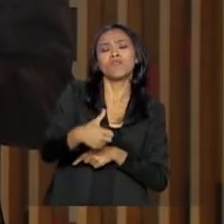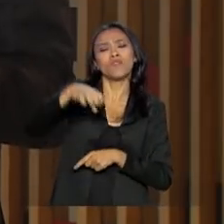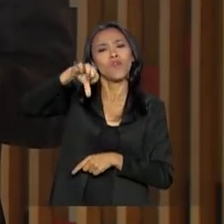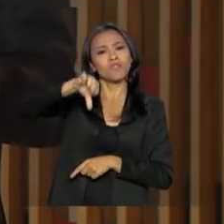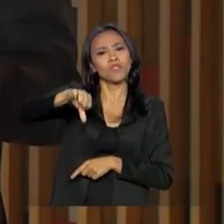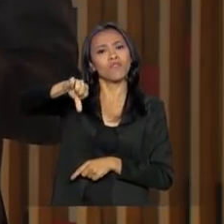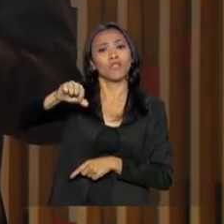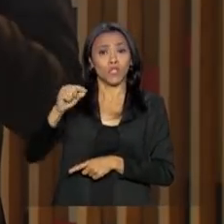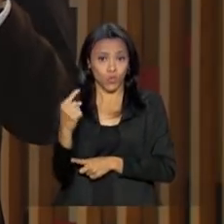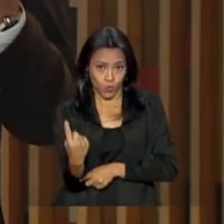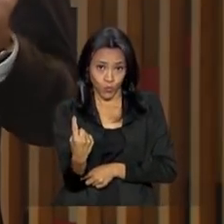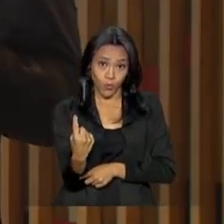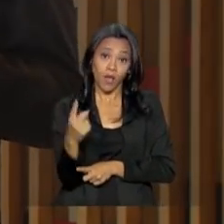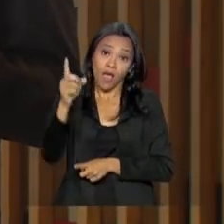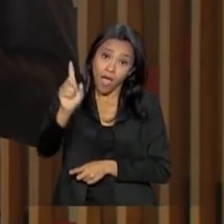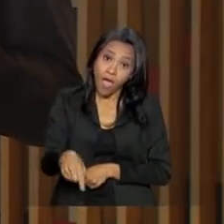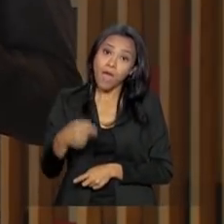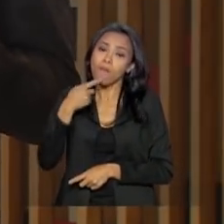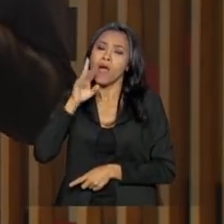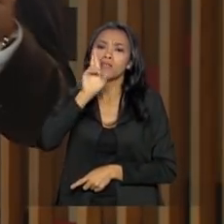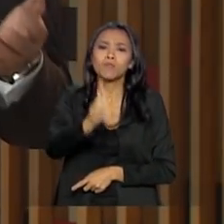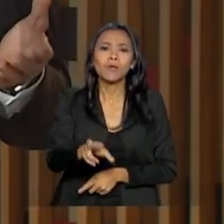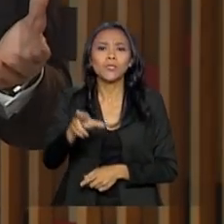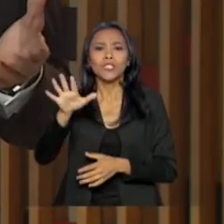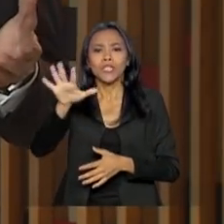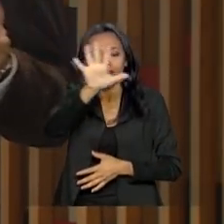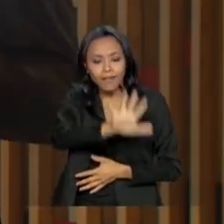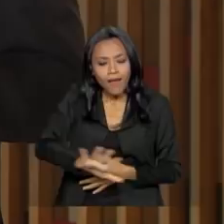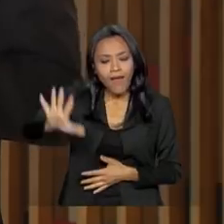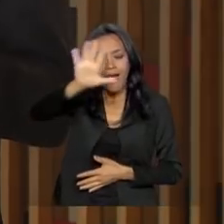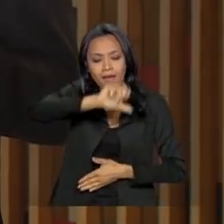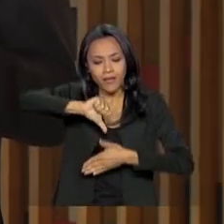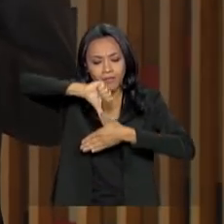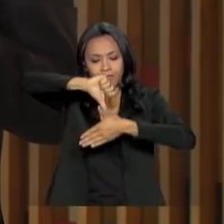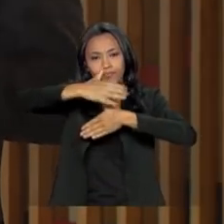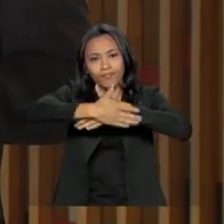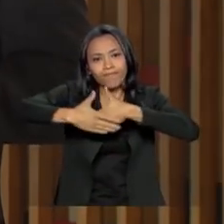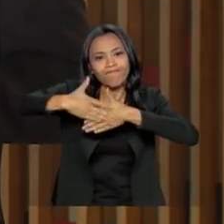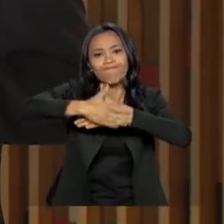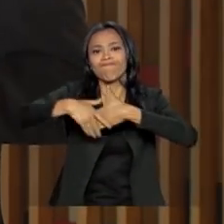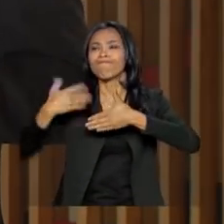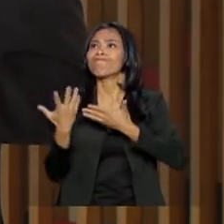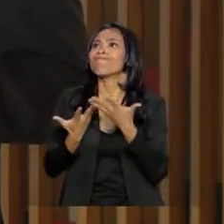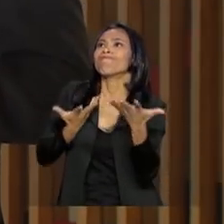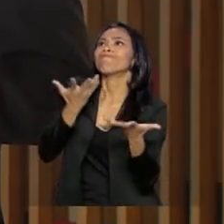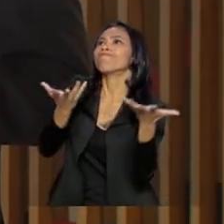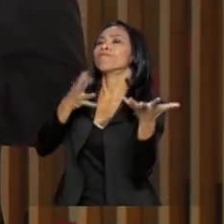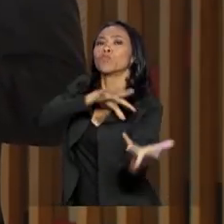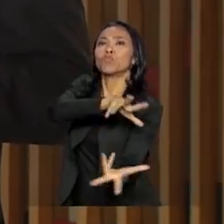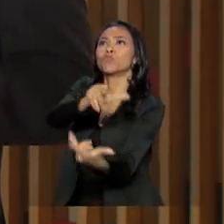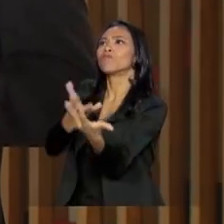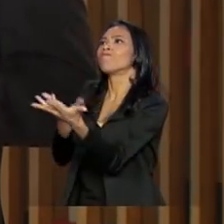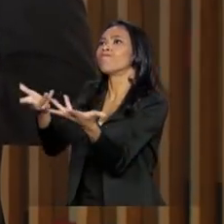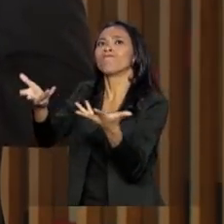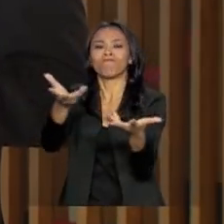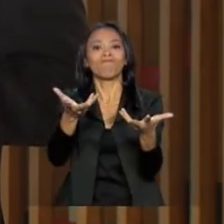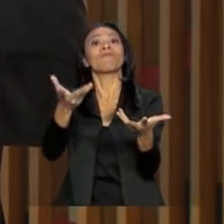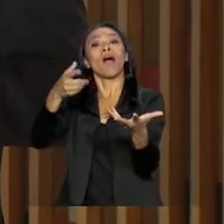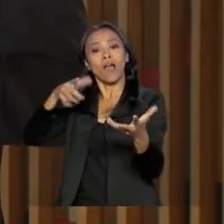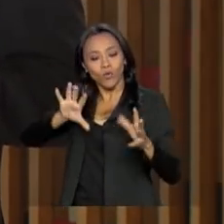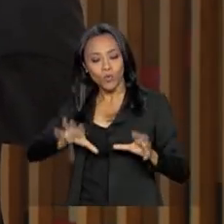1991 foi uma resposta da região da América do Sul ao contexto internacional da época